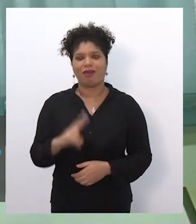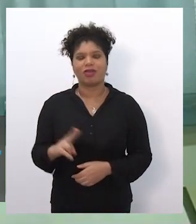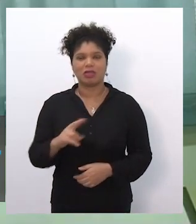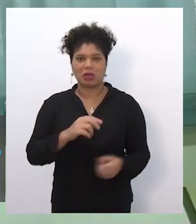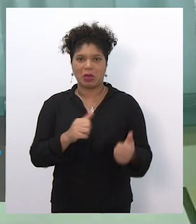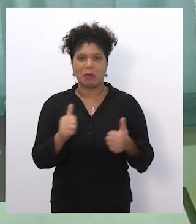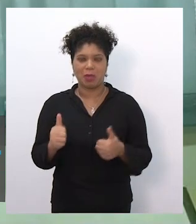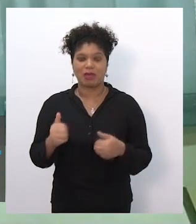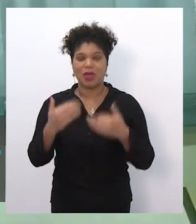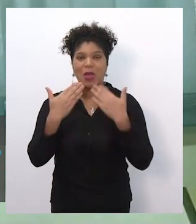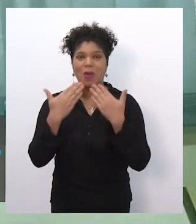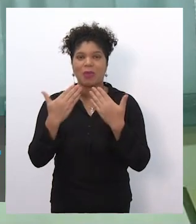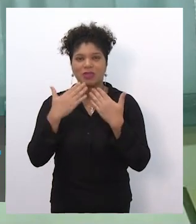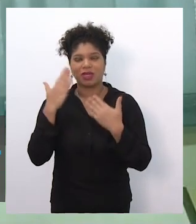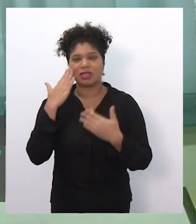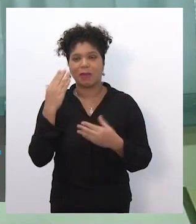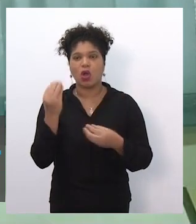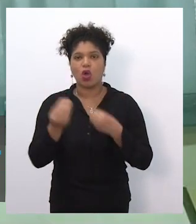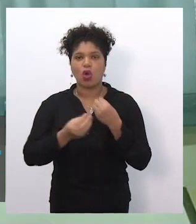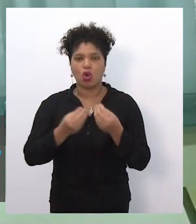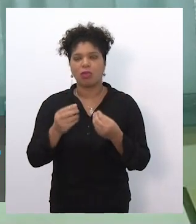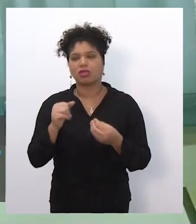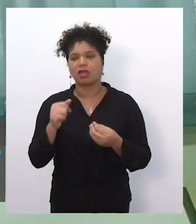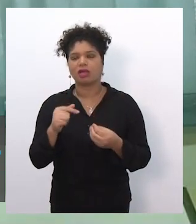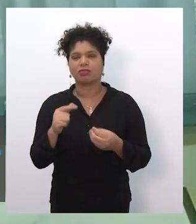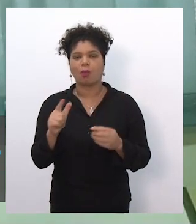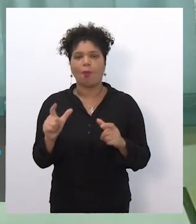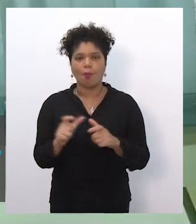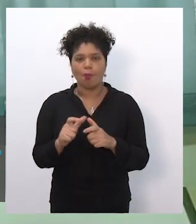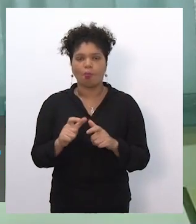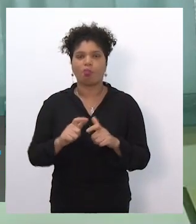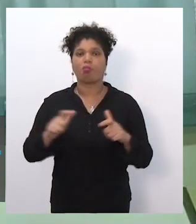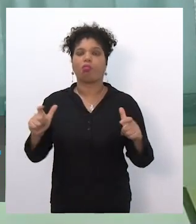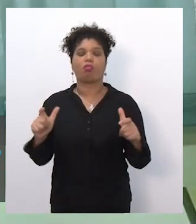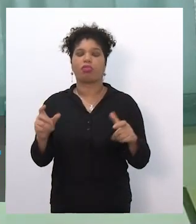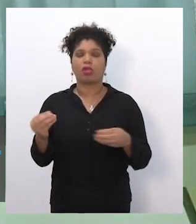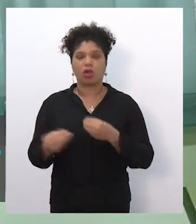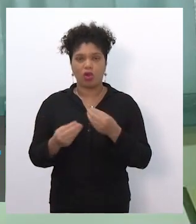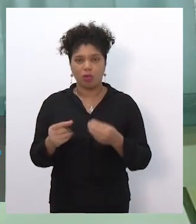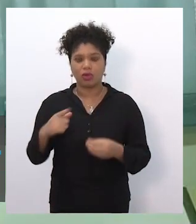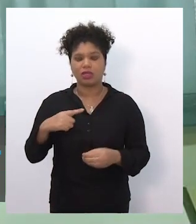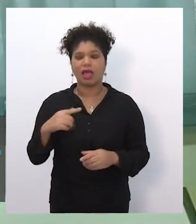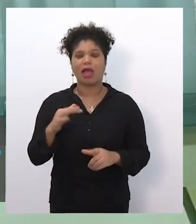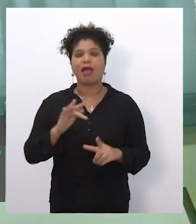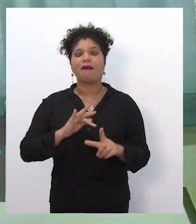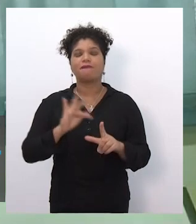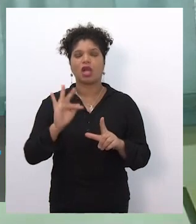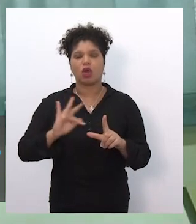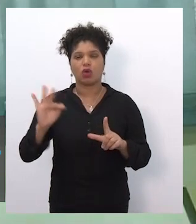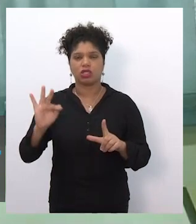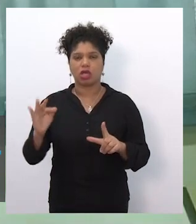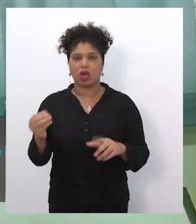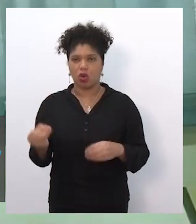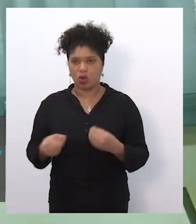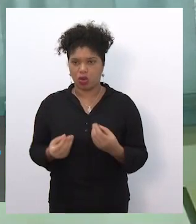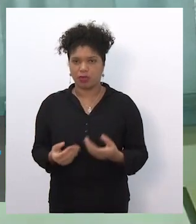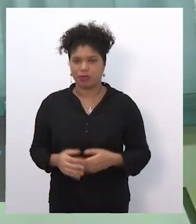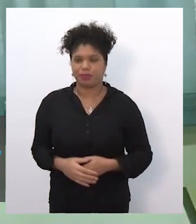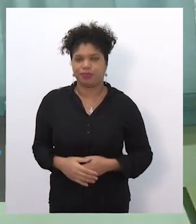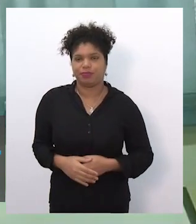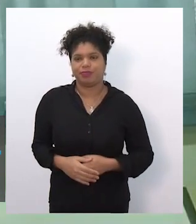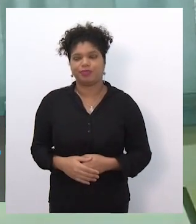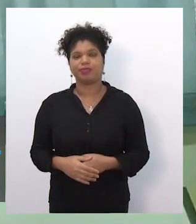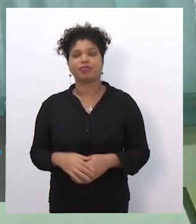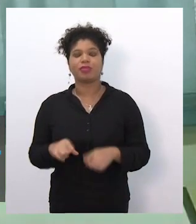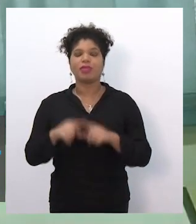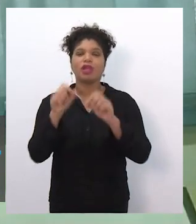como que está os seus slots, se está vazio, se não tem, se tem, quanto que está a frequência de cada um. Tá? Então, por software